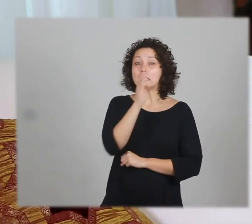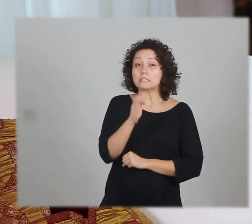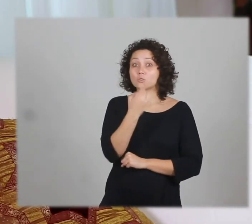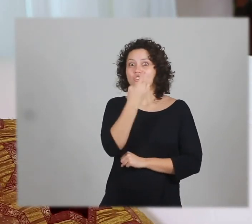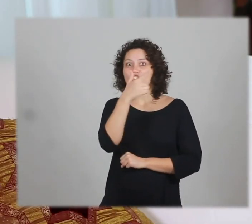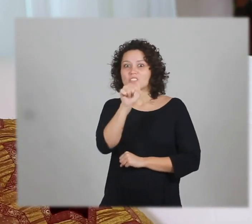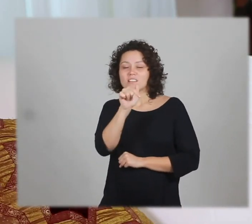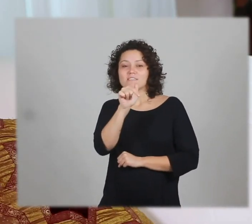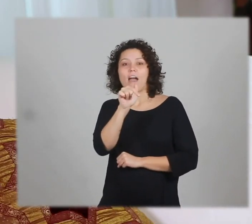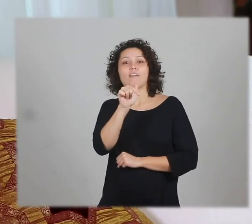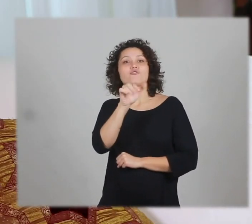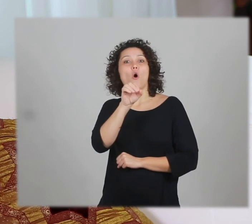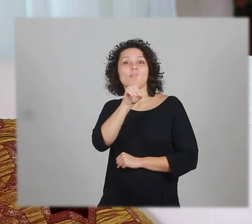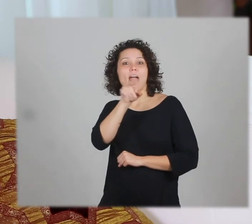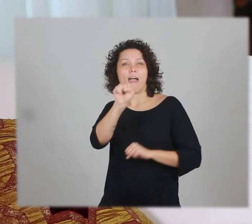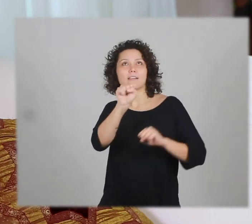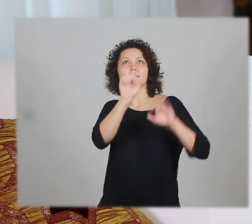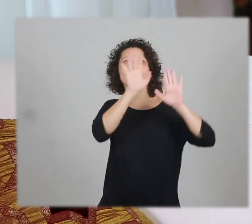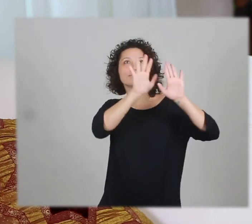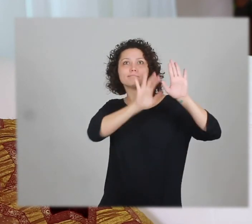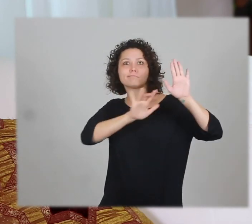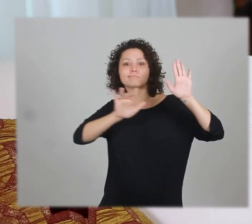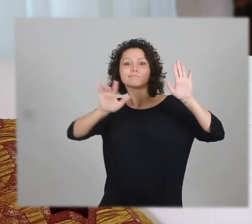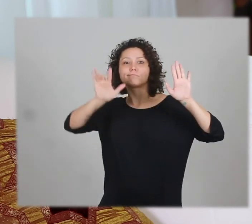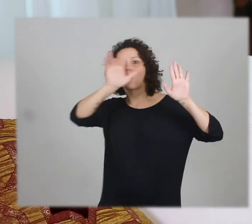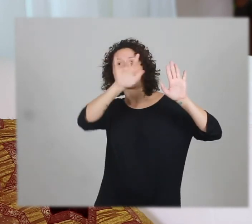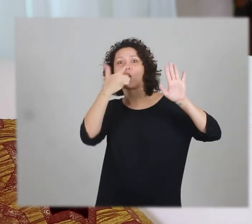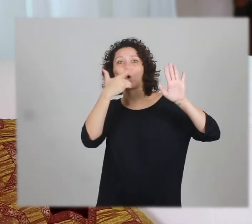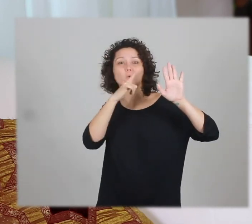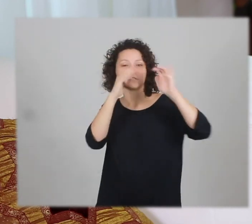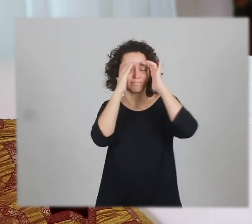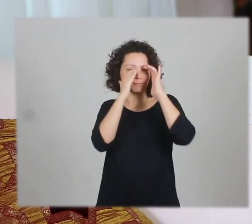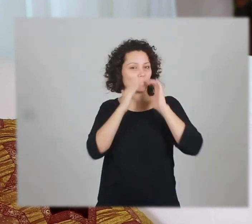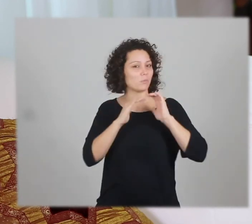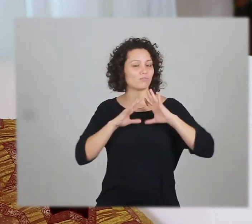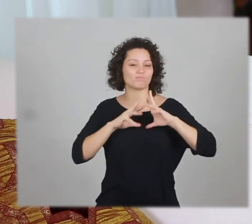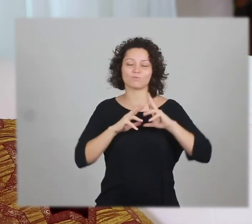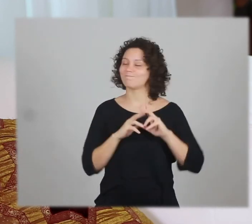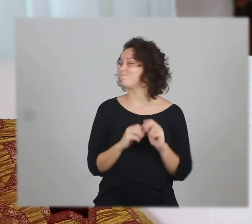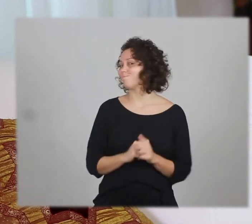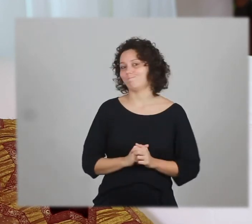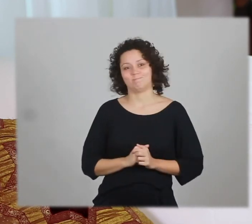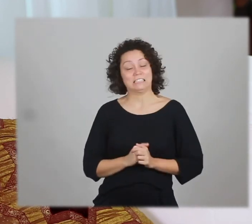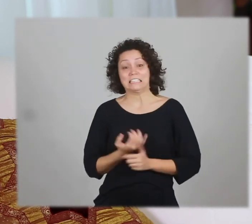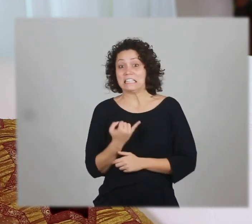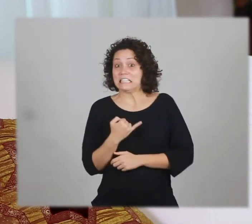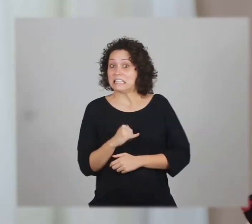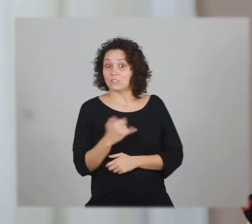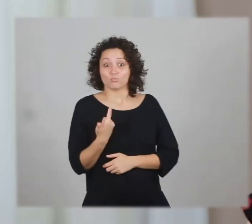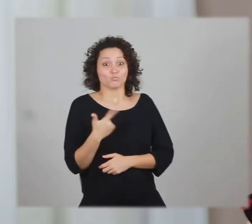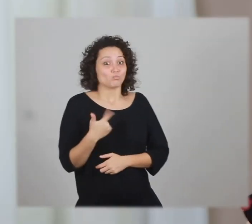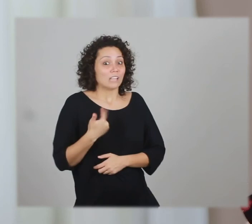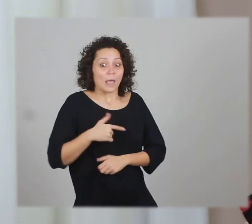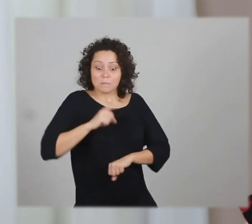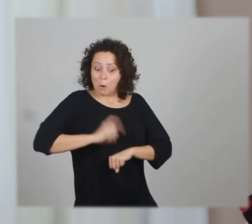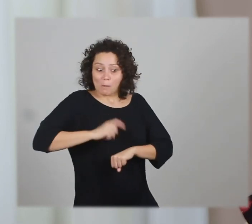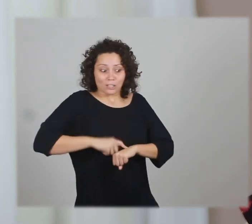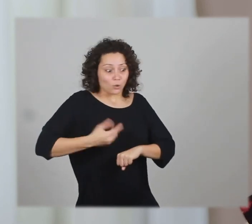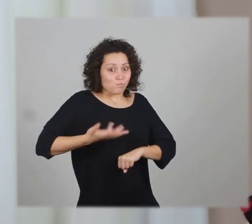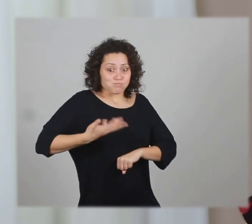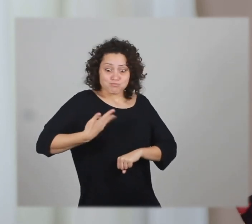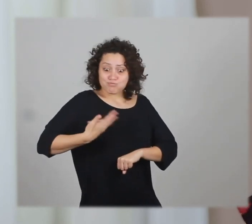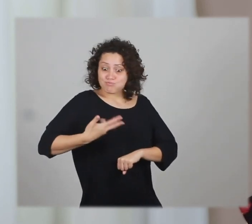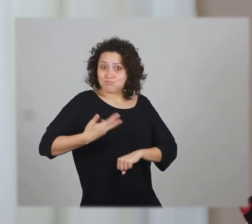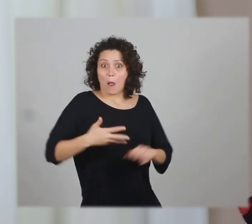medidas urgentes e significativas para a erradicação da pobreza e promoção do desenvolvimento sustentável. Apesar do país